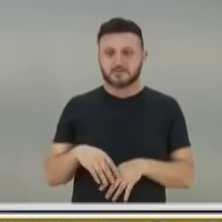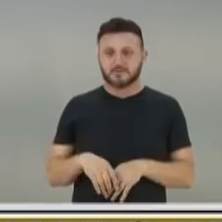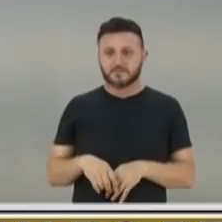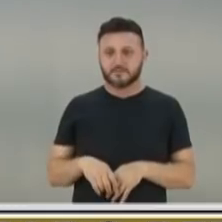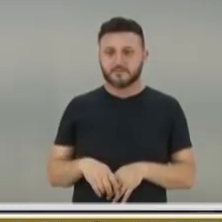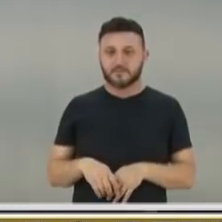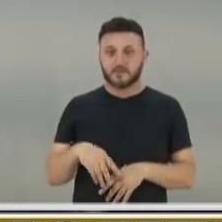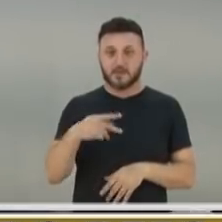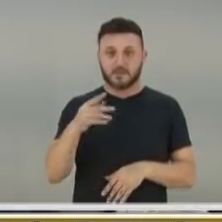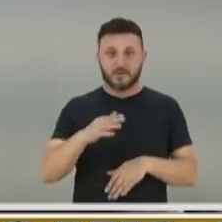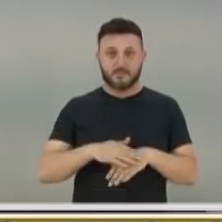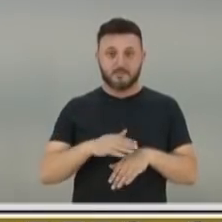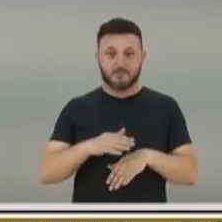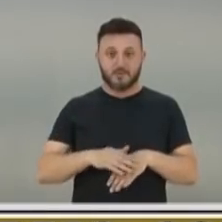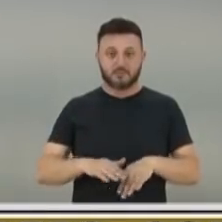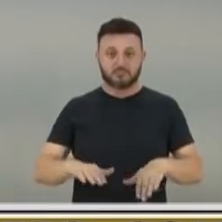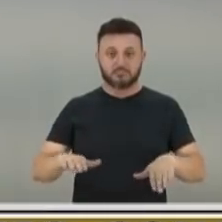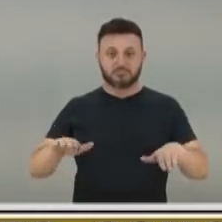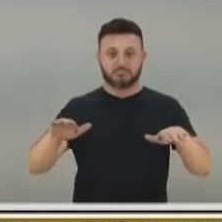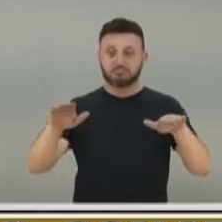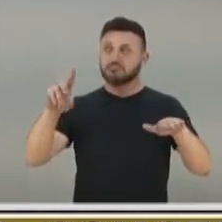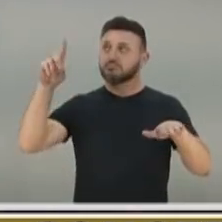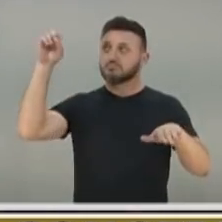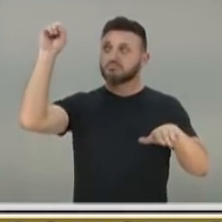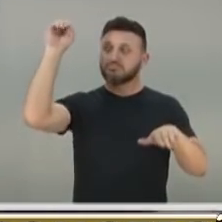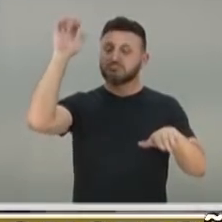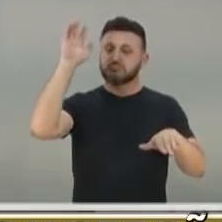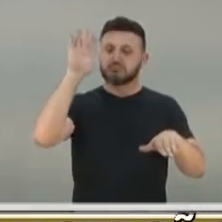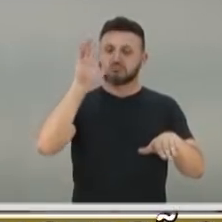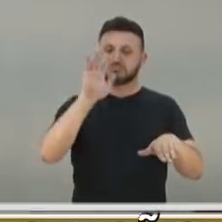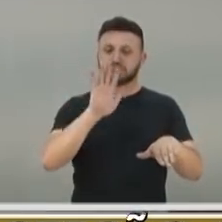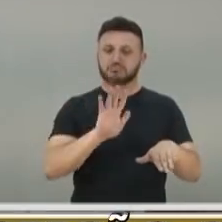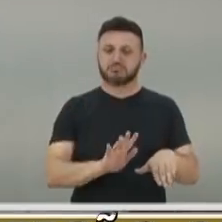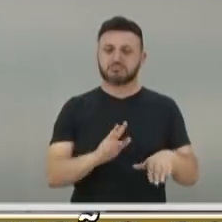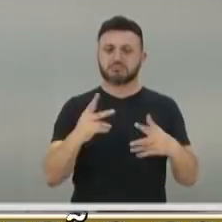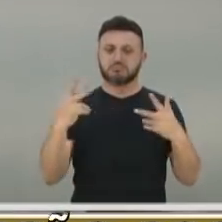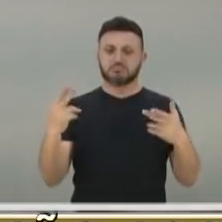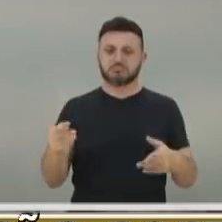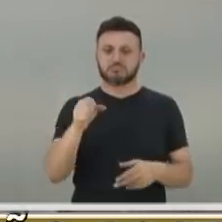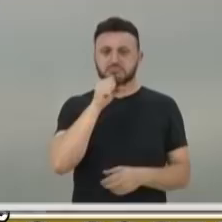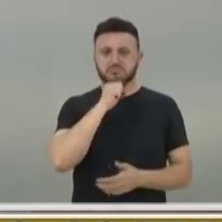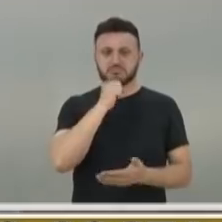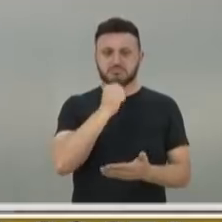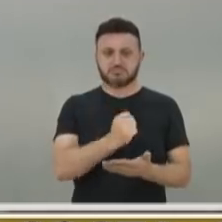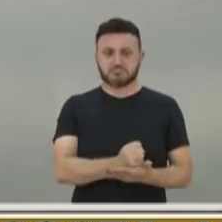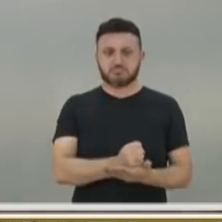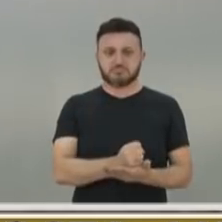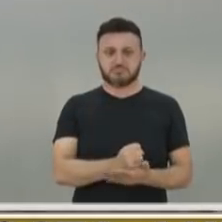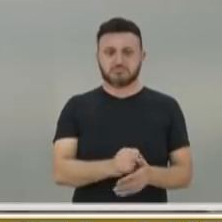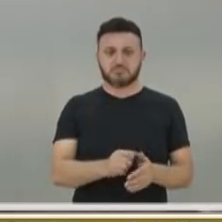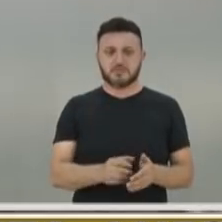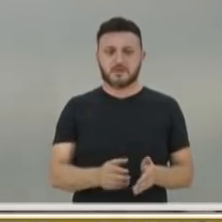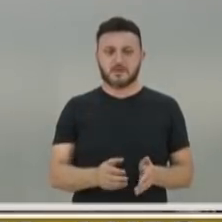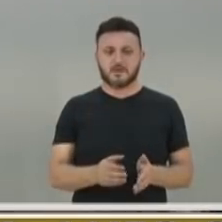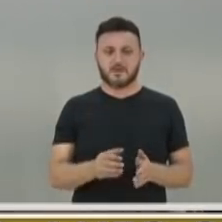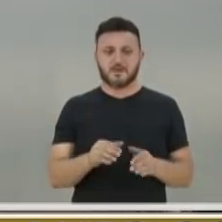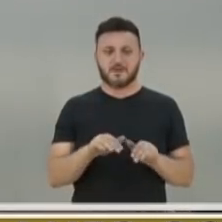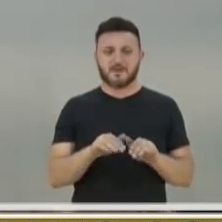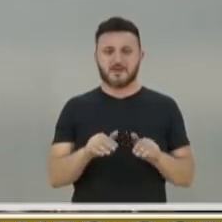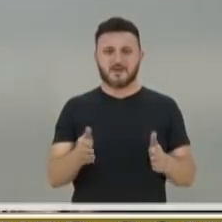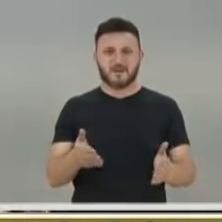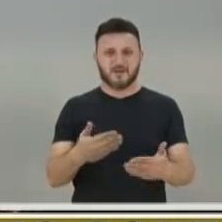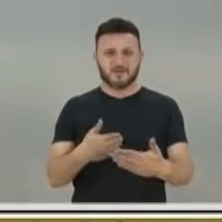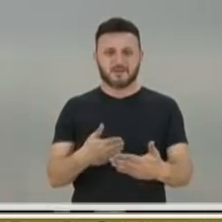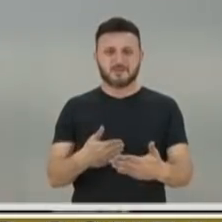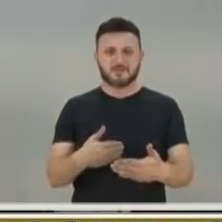Estenda as tuas mãos chagadas sobre esta arca. Assim como no Antigo Testamento, a arca era sinal da manifestação